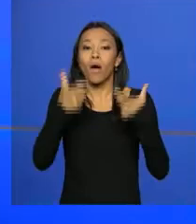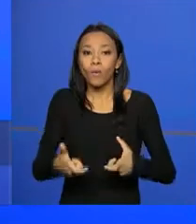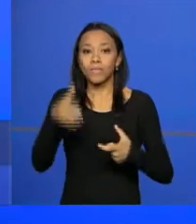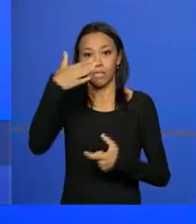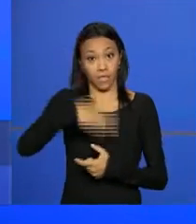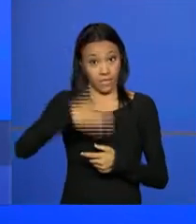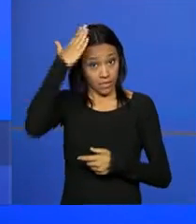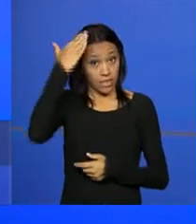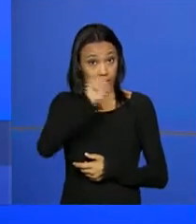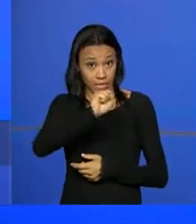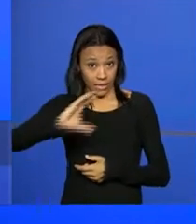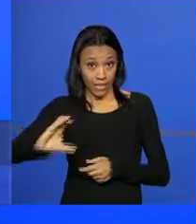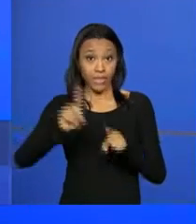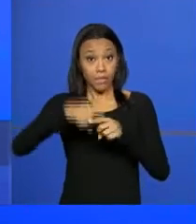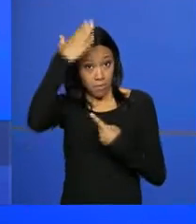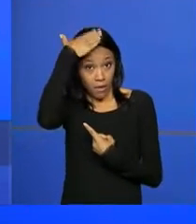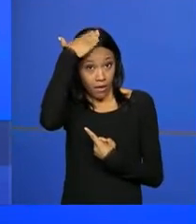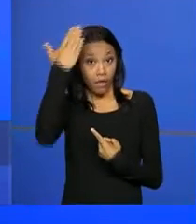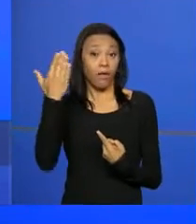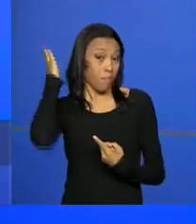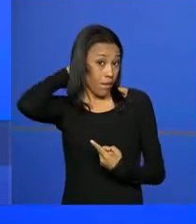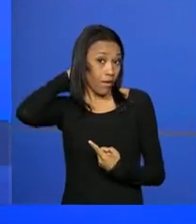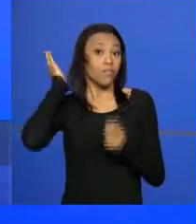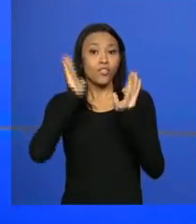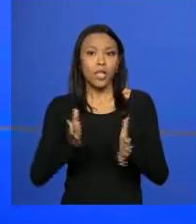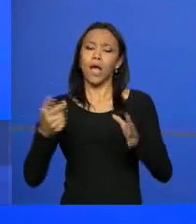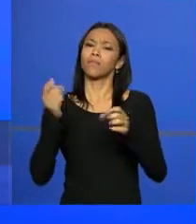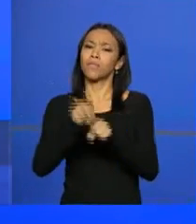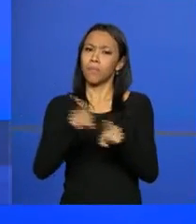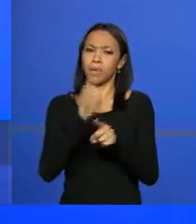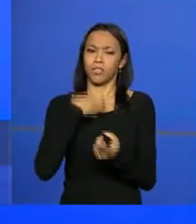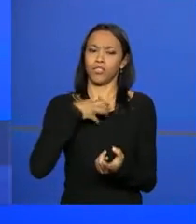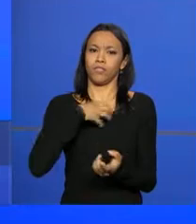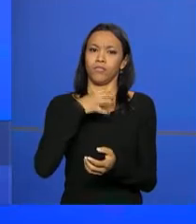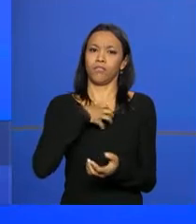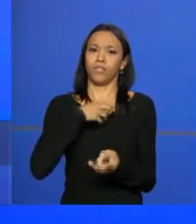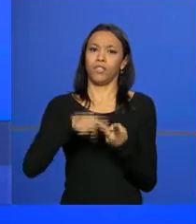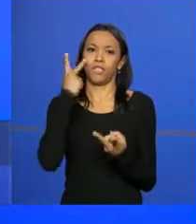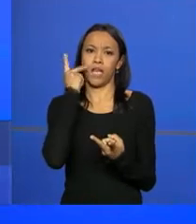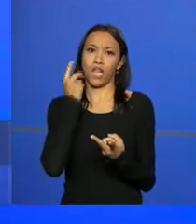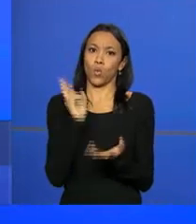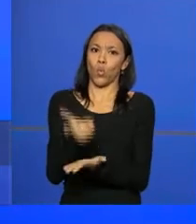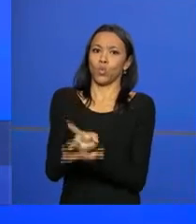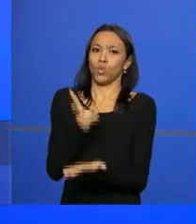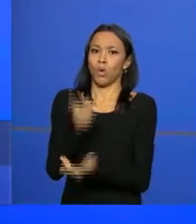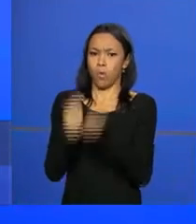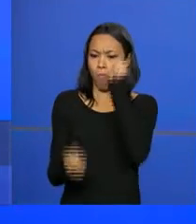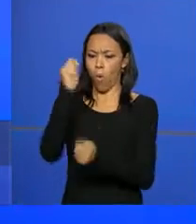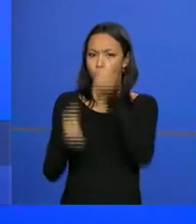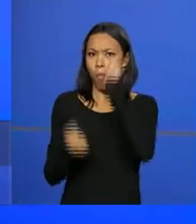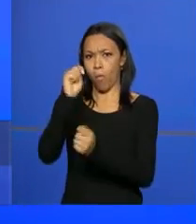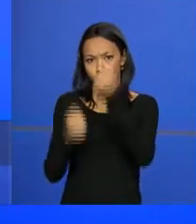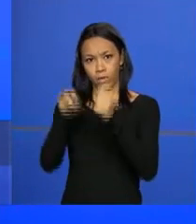Santa Catarina e Pará. Houve crescimento também nos estados da Bahia e Ceará, que sustentou a recuperação da indústria na região